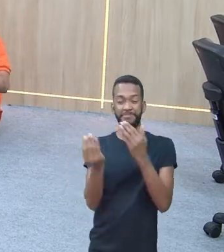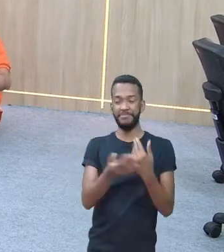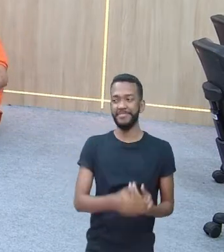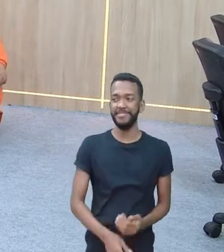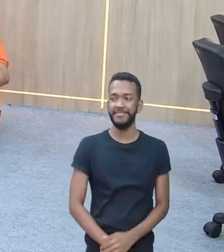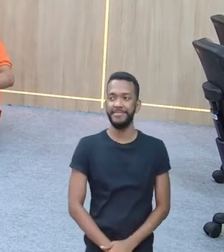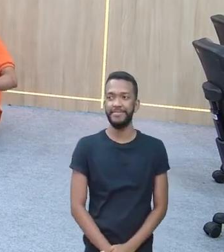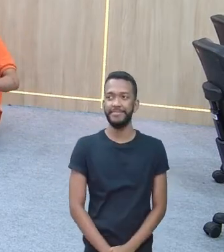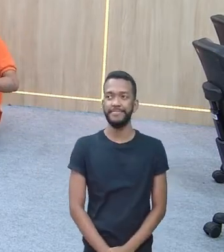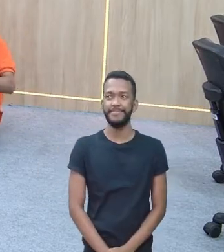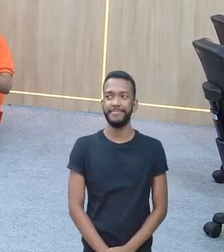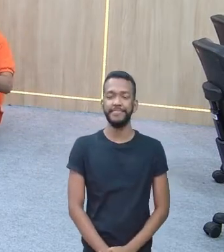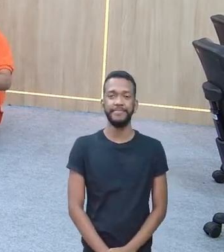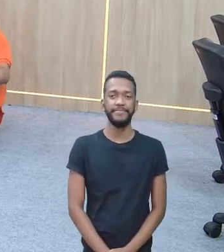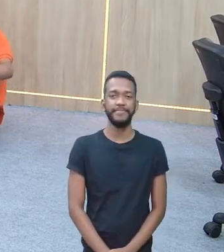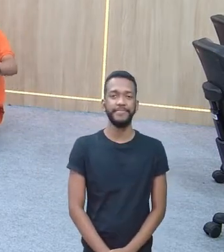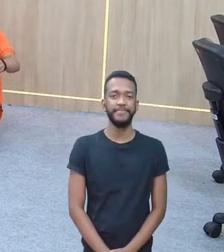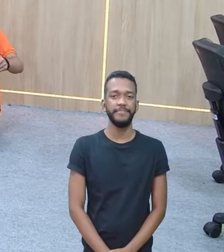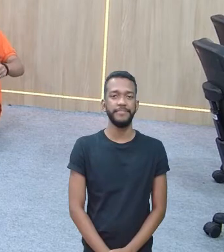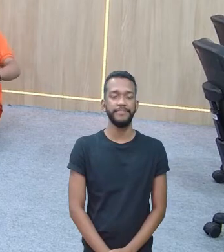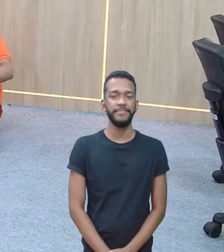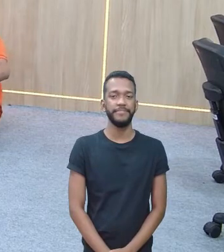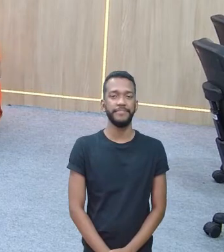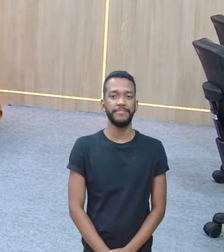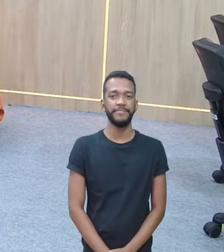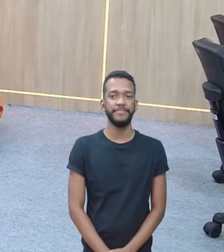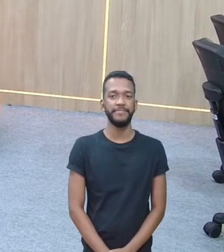O homem é ligeiro.